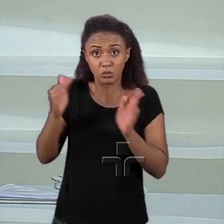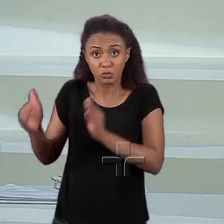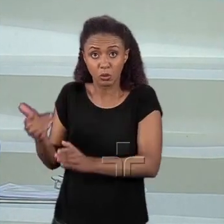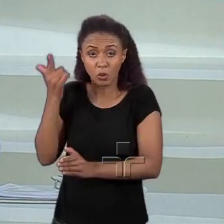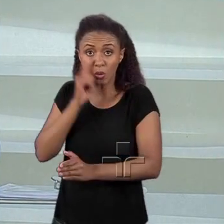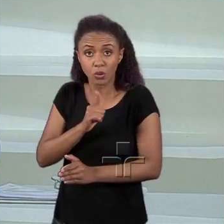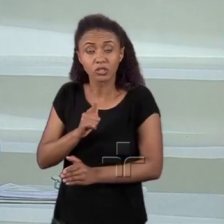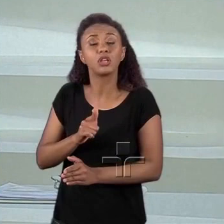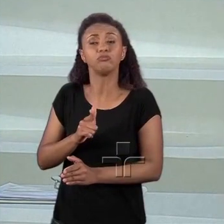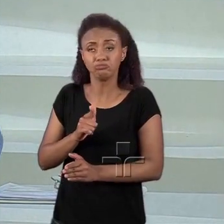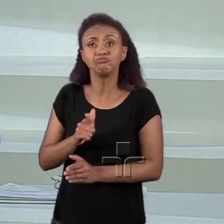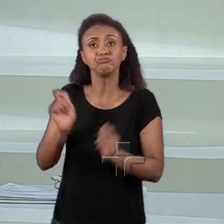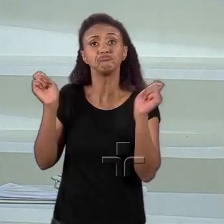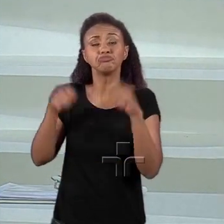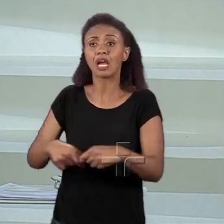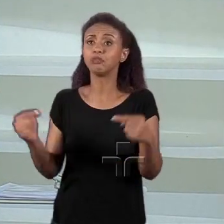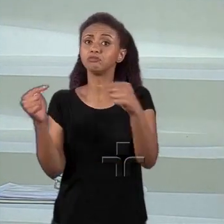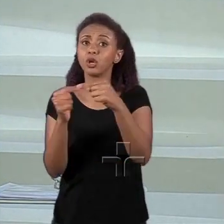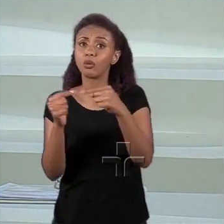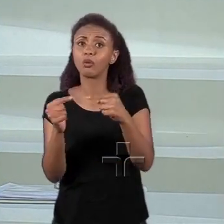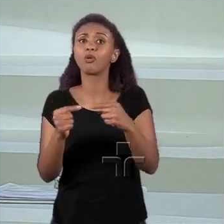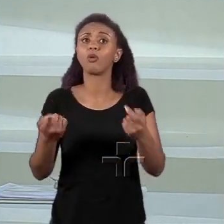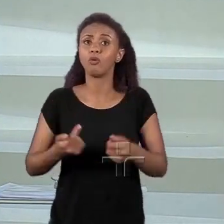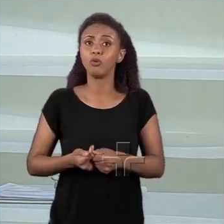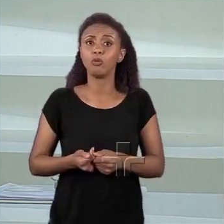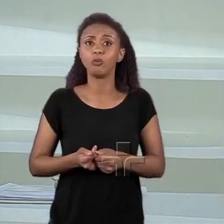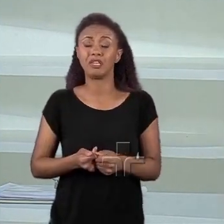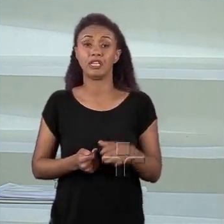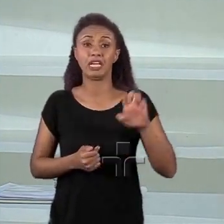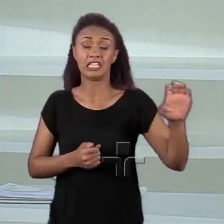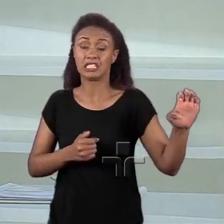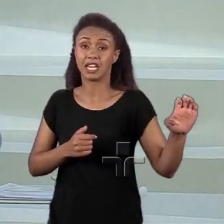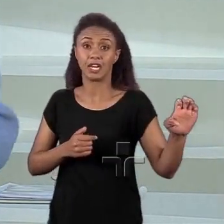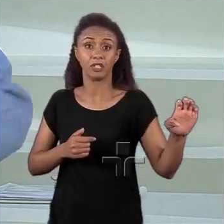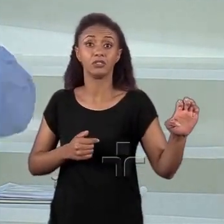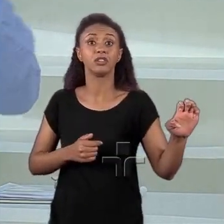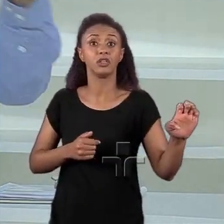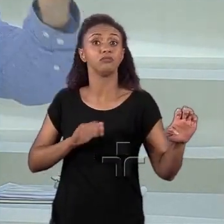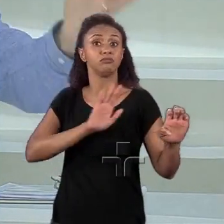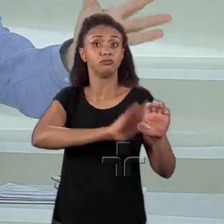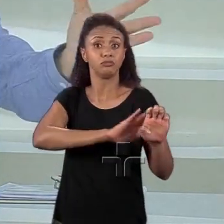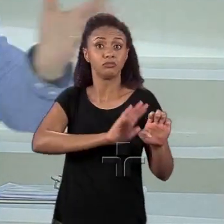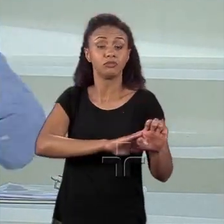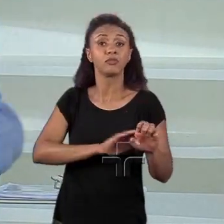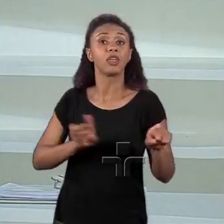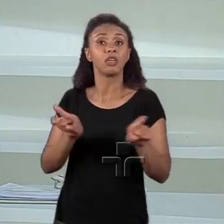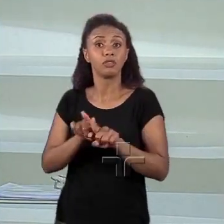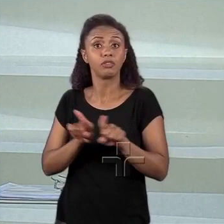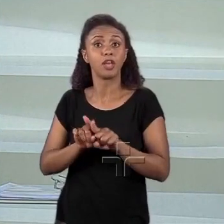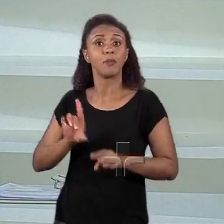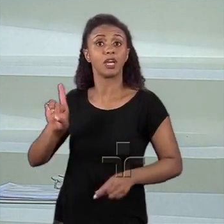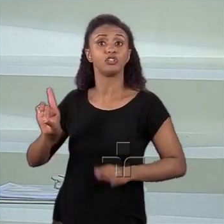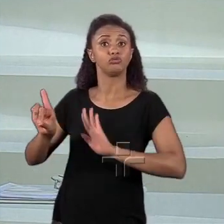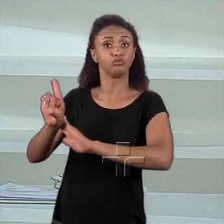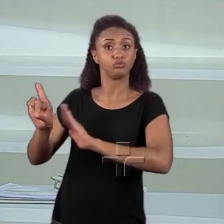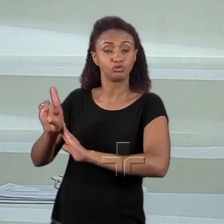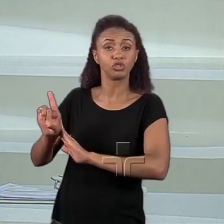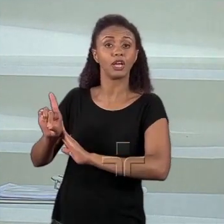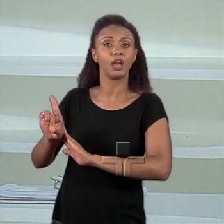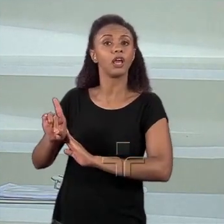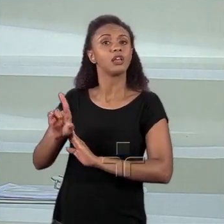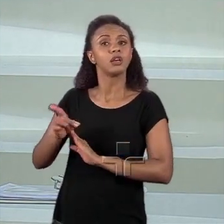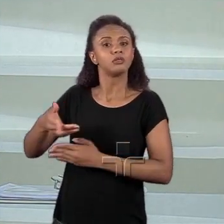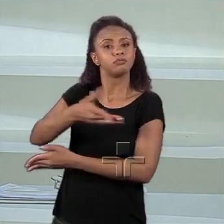de dialogar tanto com a centro-esquerda quanto com a centro-direita e chegar a uma